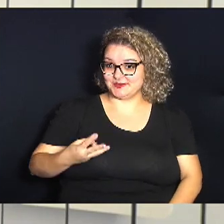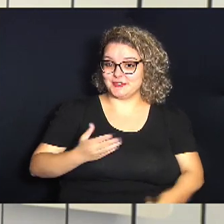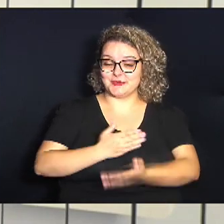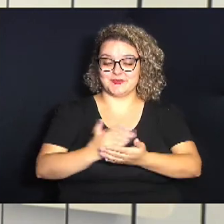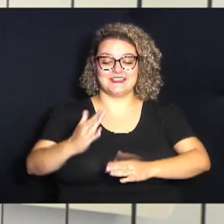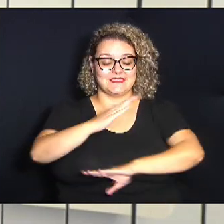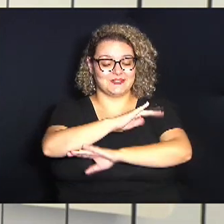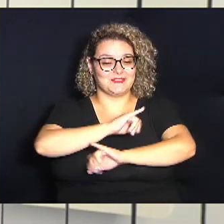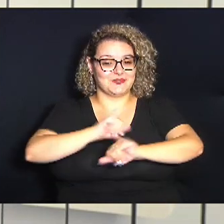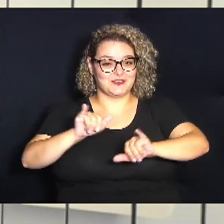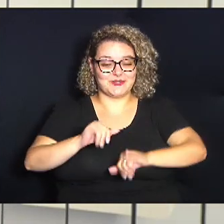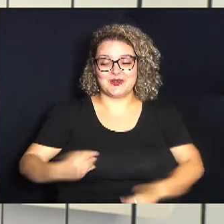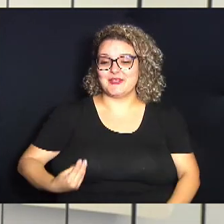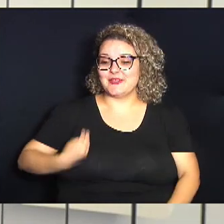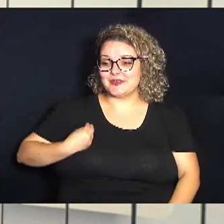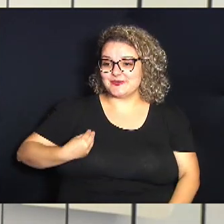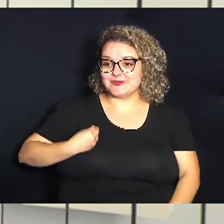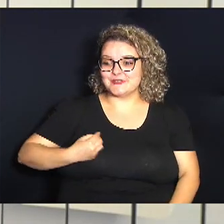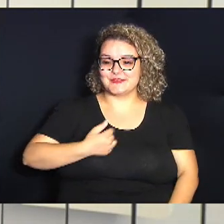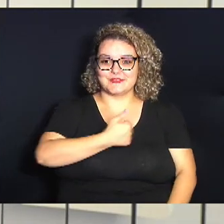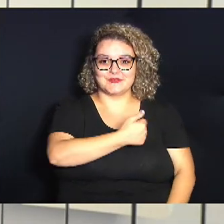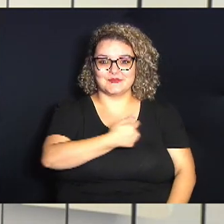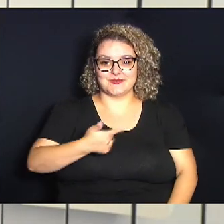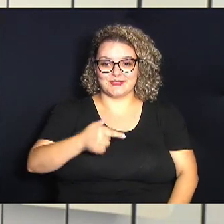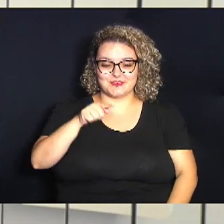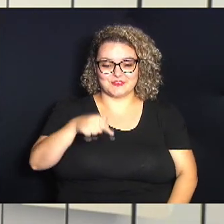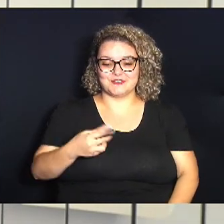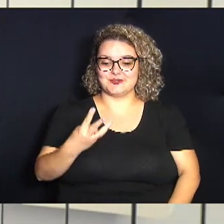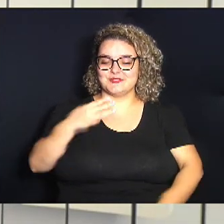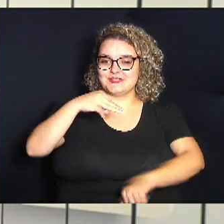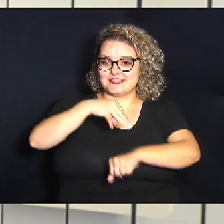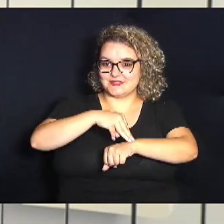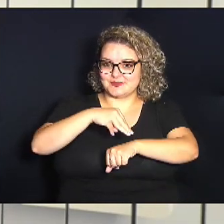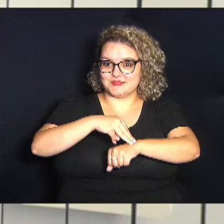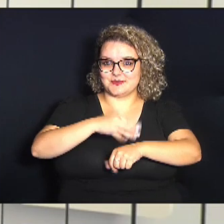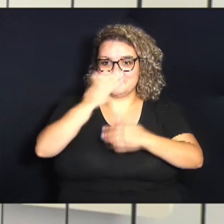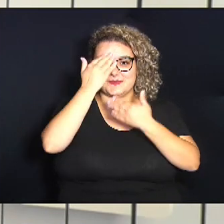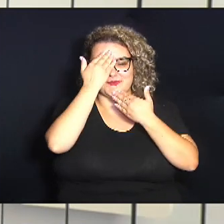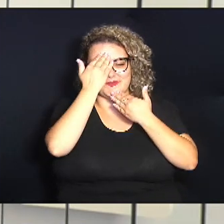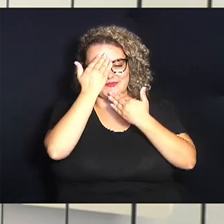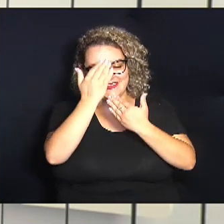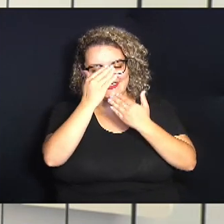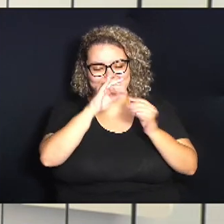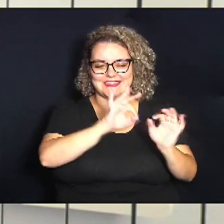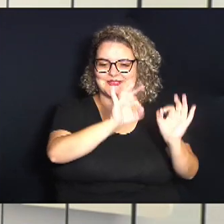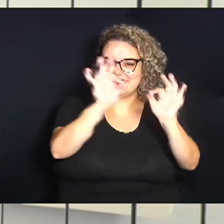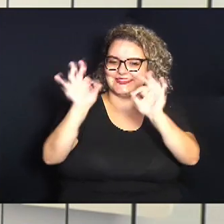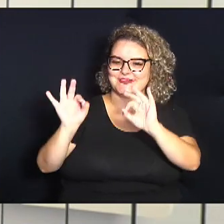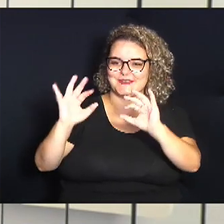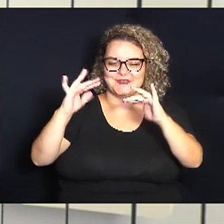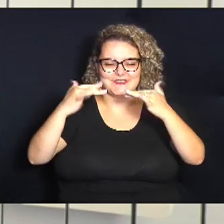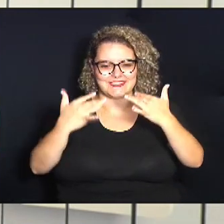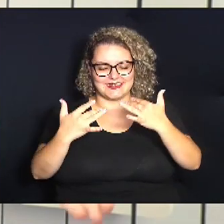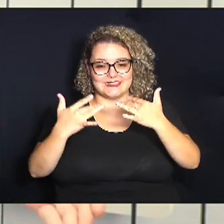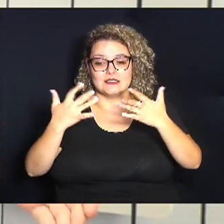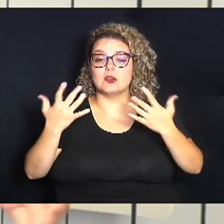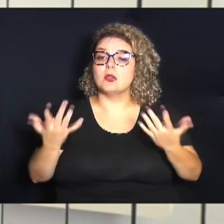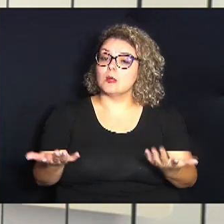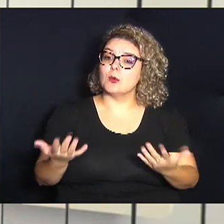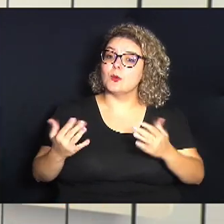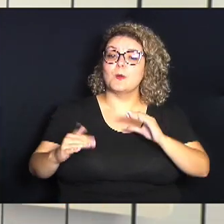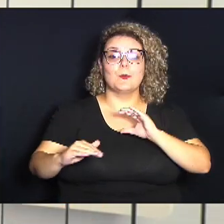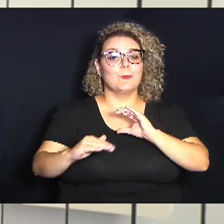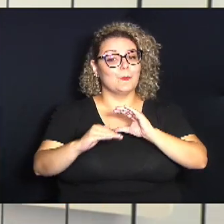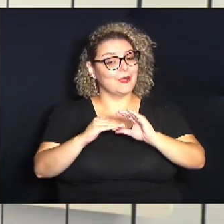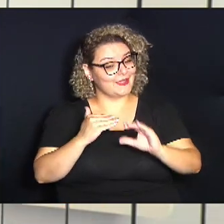Câmara Notícia, ao vivo, meio-dia, mais 3 minutos. Muito obrigado pela sua companhia, pela sua audiência. E